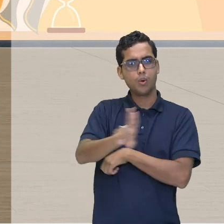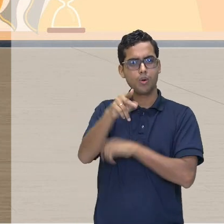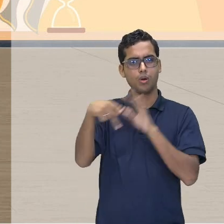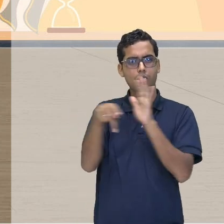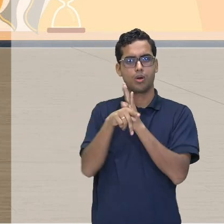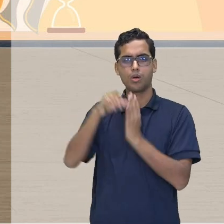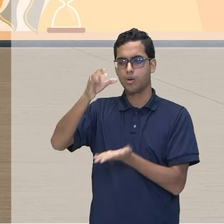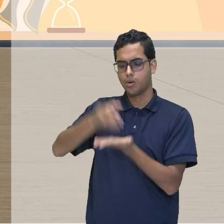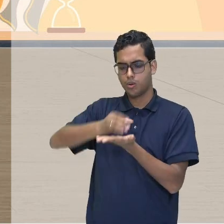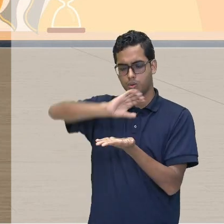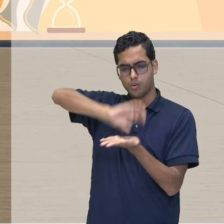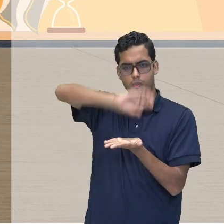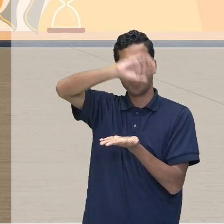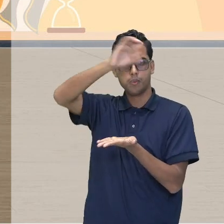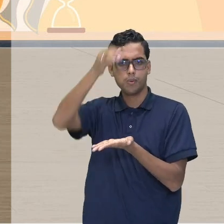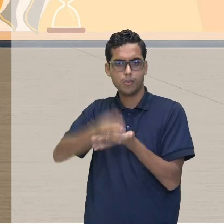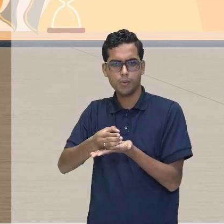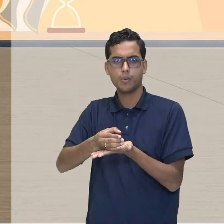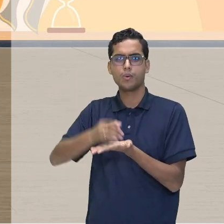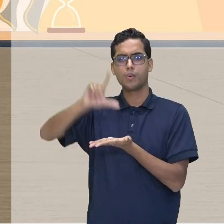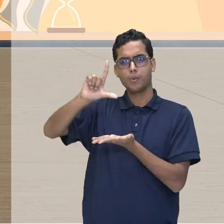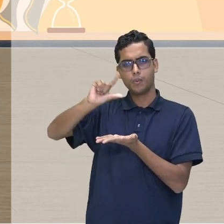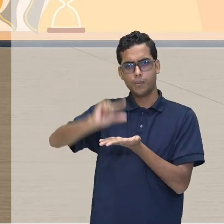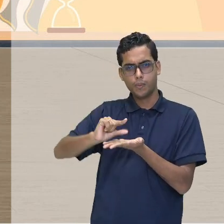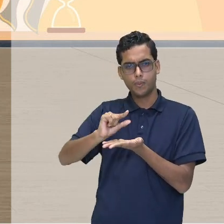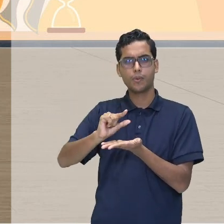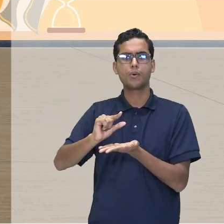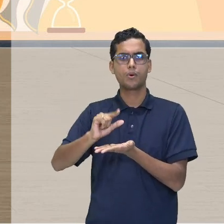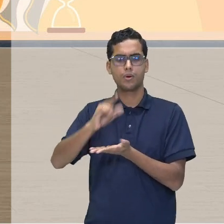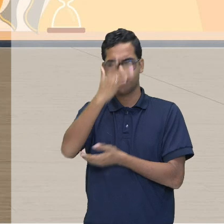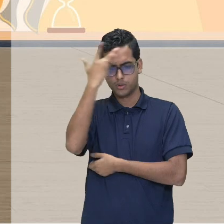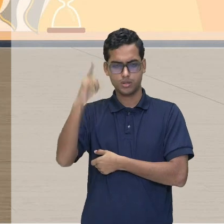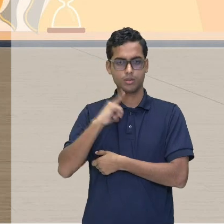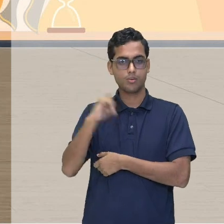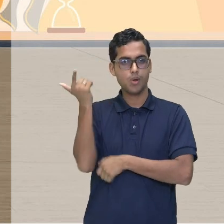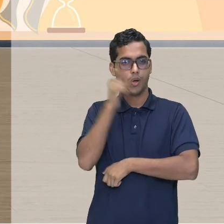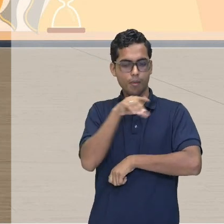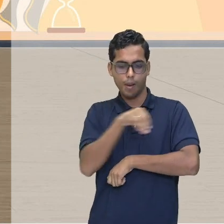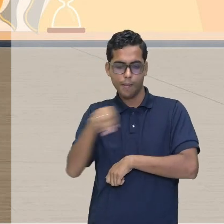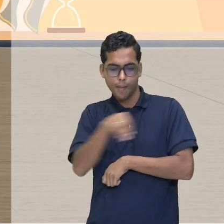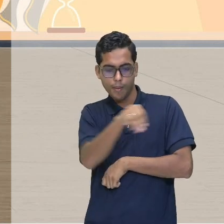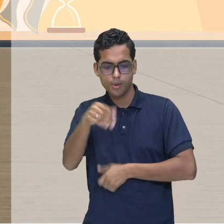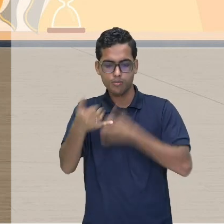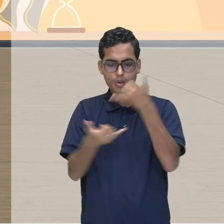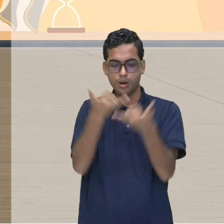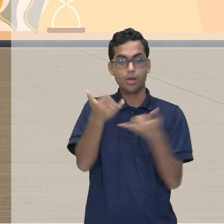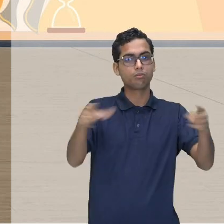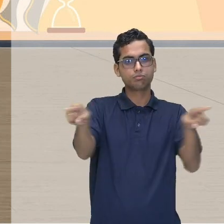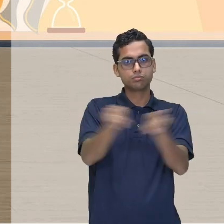ampulheta para contar o tempo que o jogador tem para fazer ou não a sua jogada. Mas que dentro